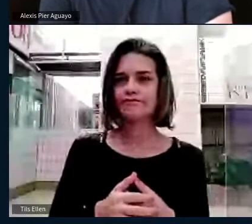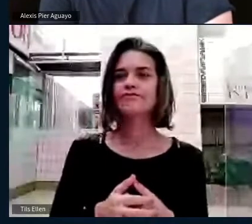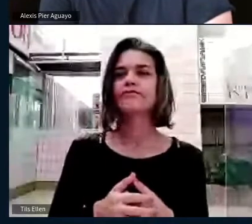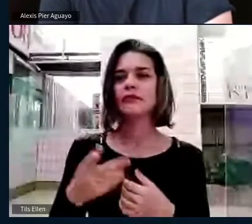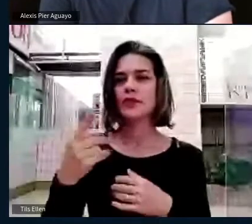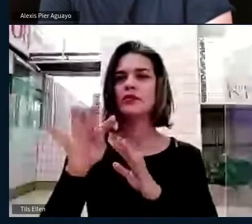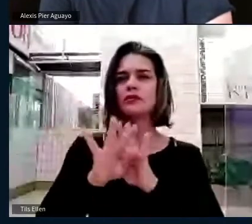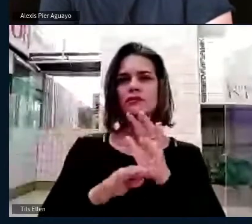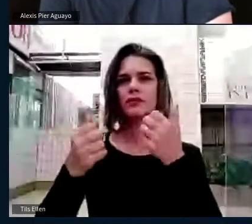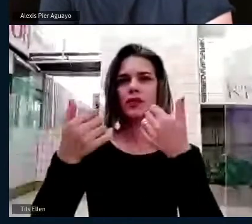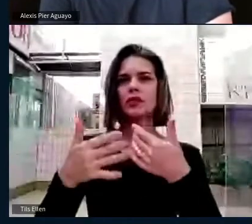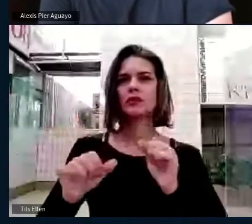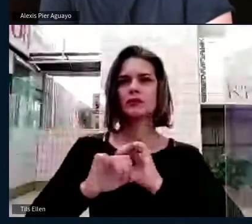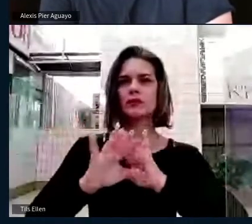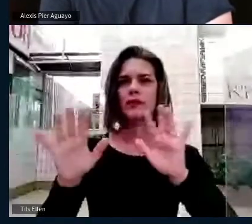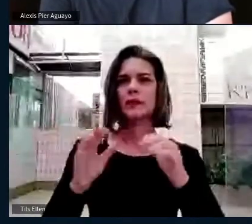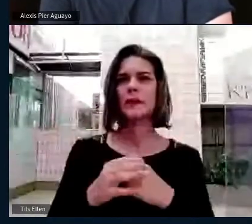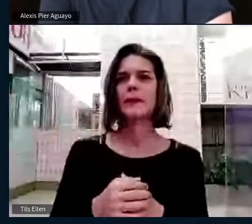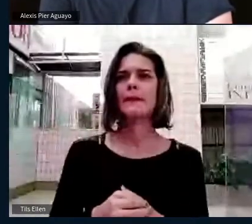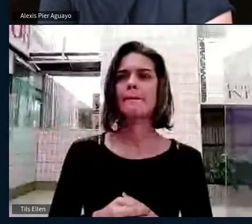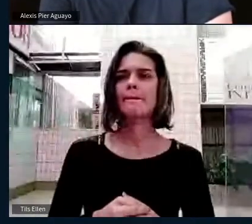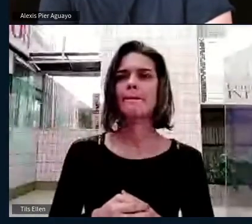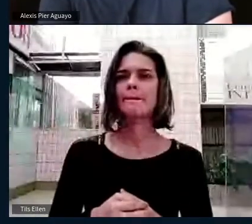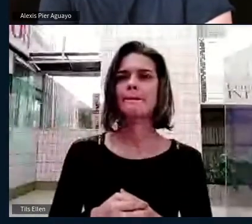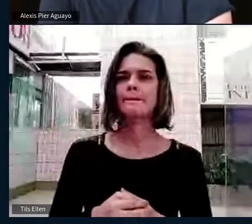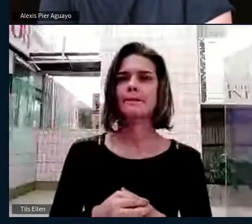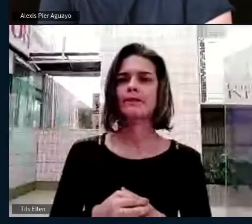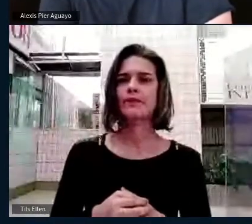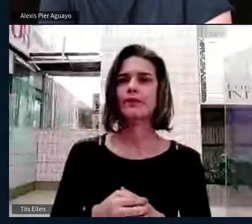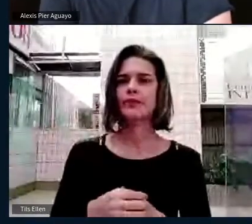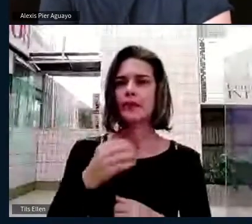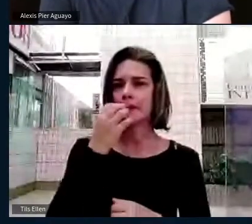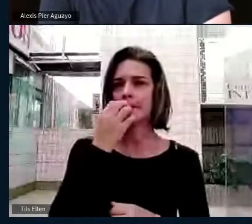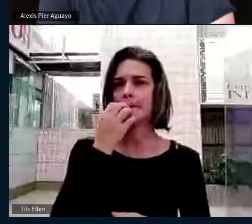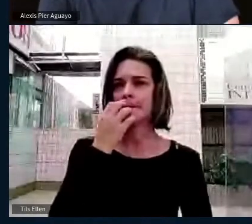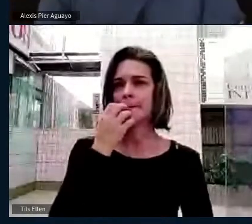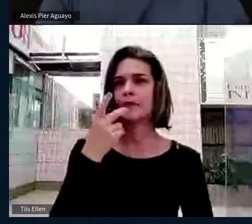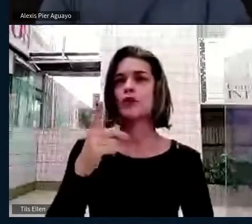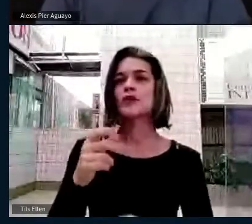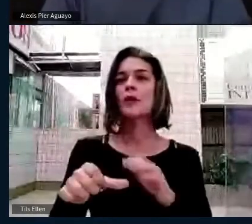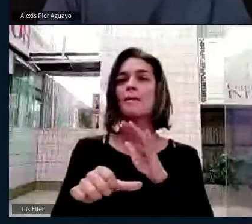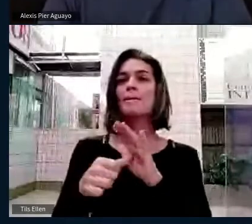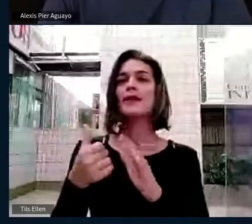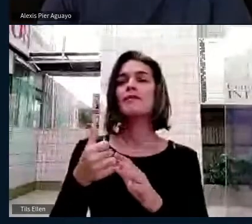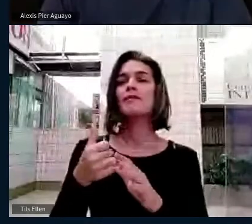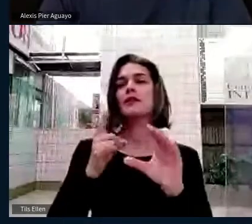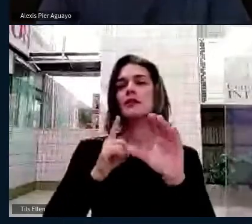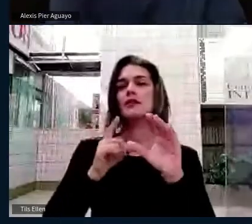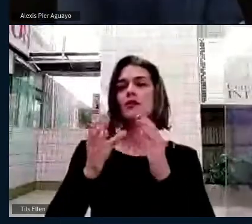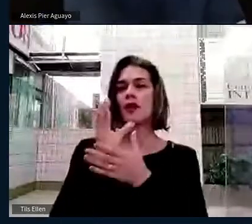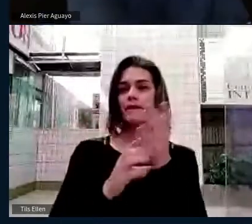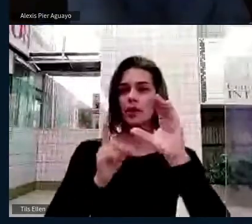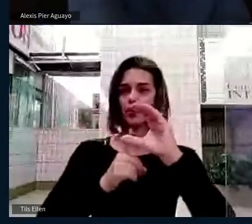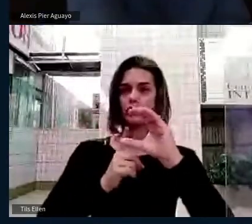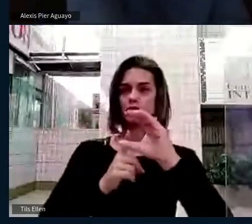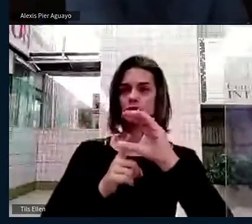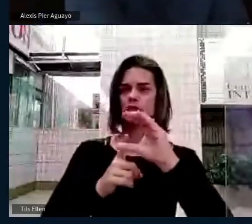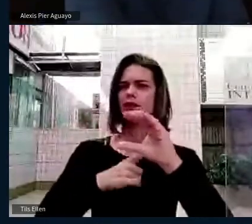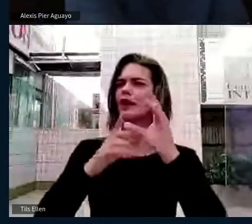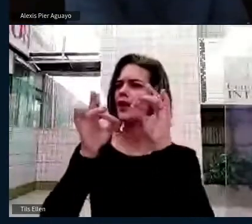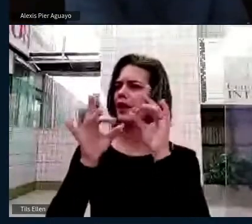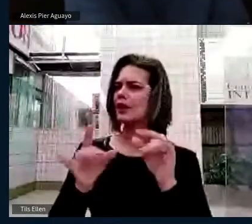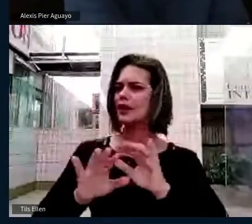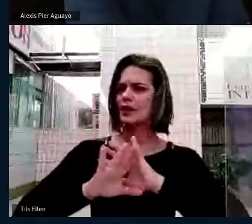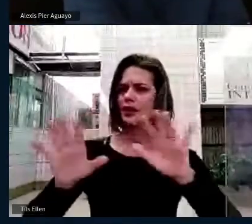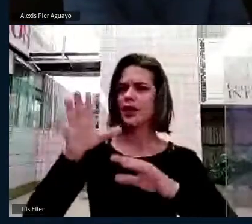seu. Na, no seu, na sua introdução também. No seu primeiro capítulo, eu acho que ele também está bem descrito, bem detalhado,